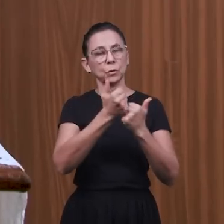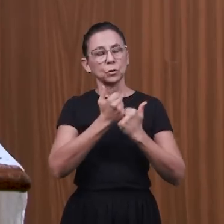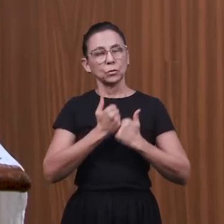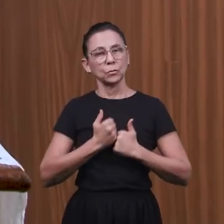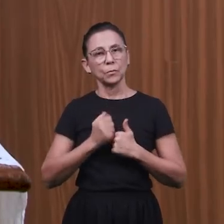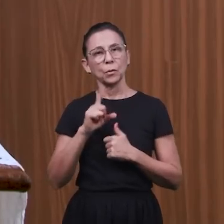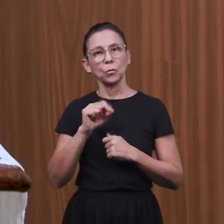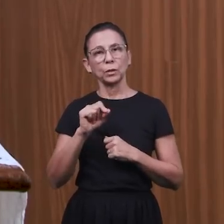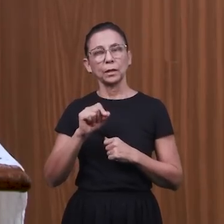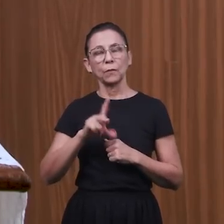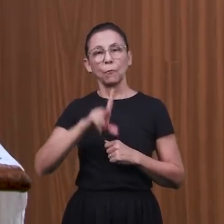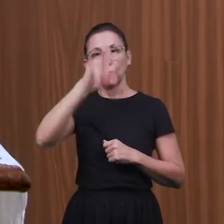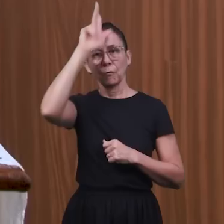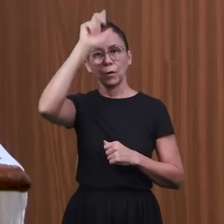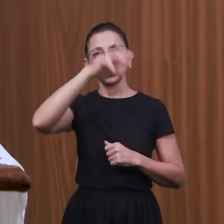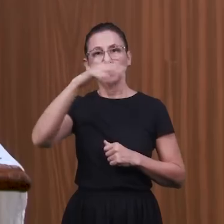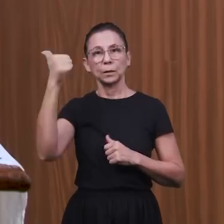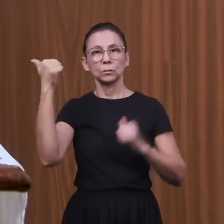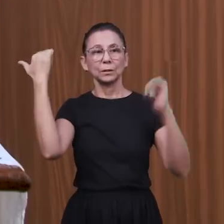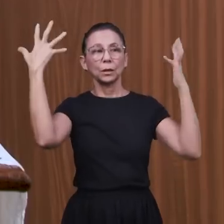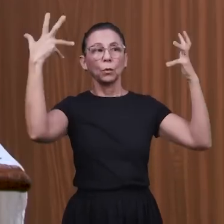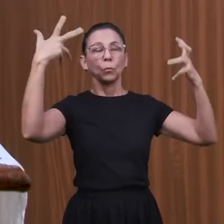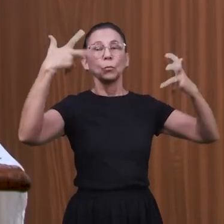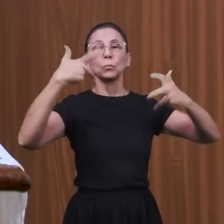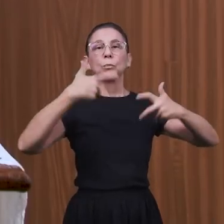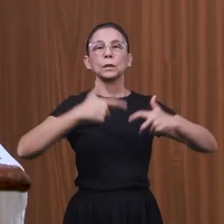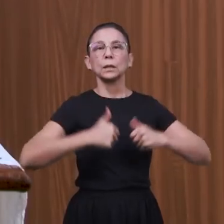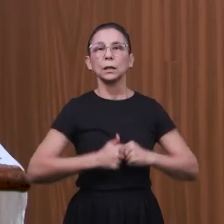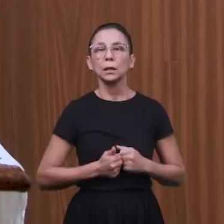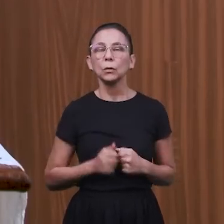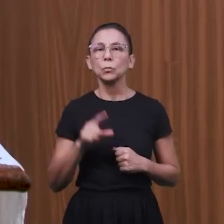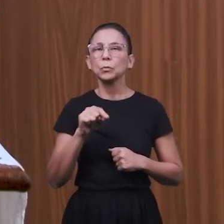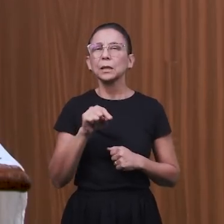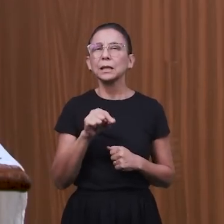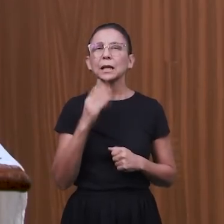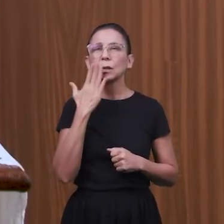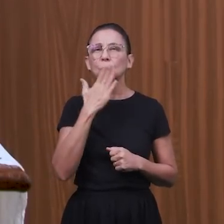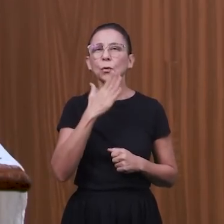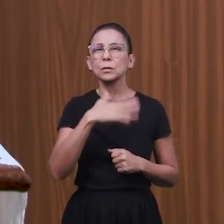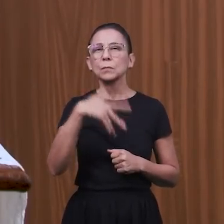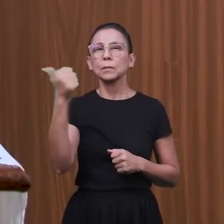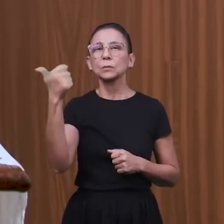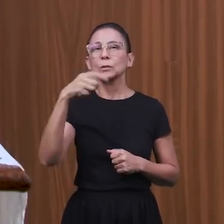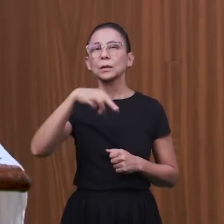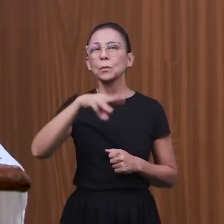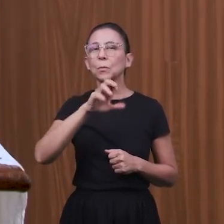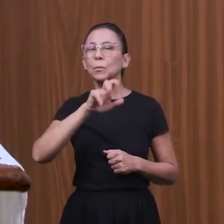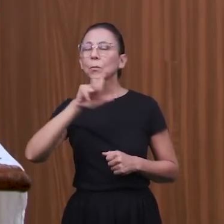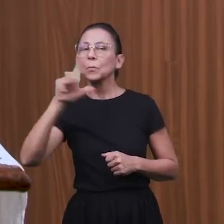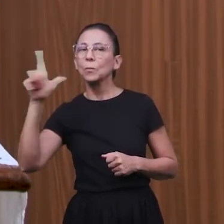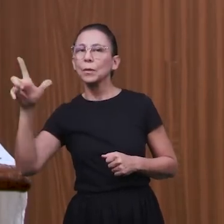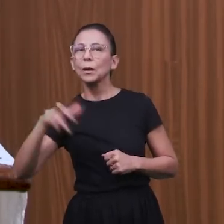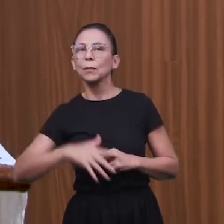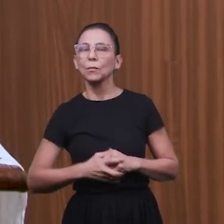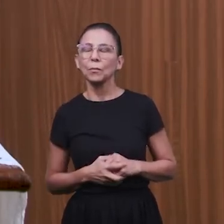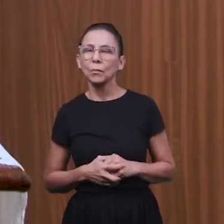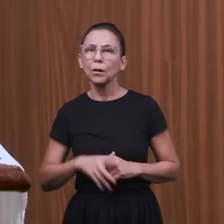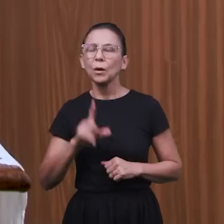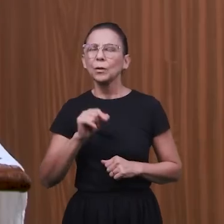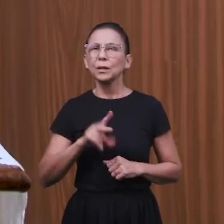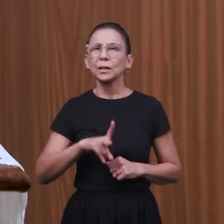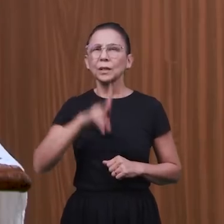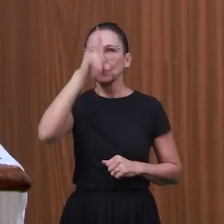mais doce do que o mel? O que é mais forte do que a morte de Jesus, não é? A morte que